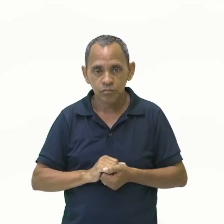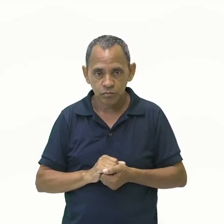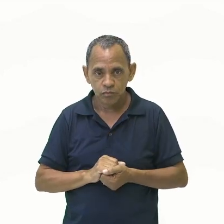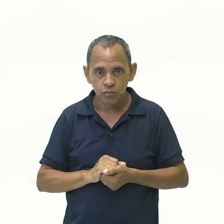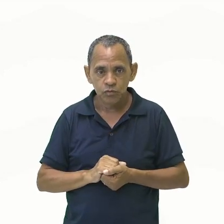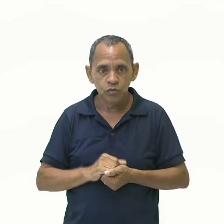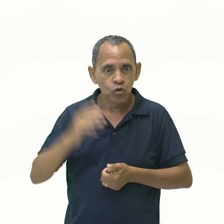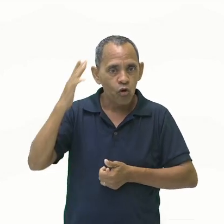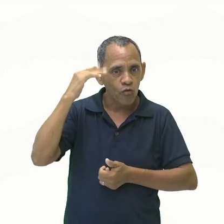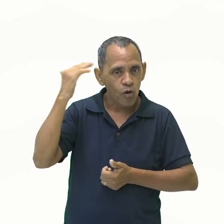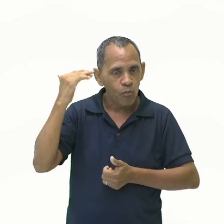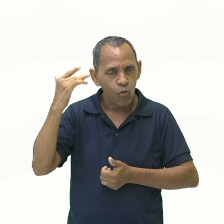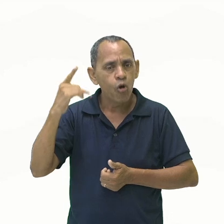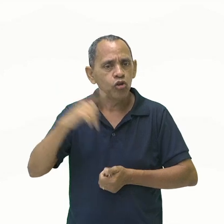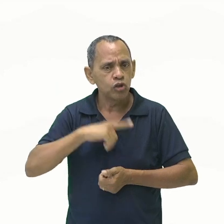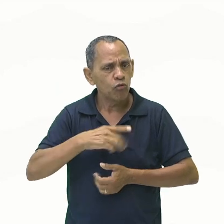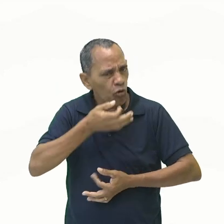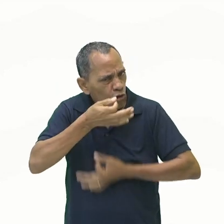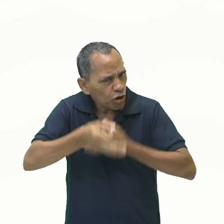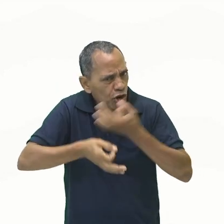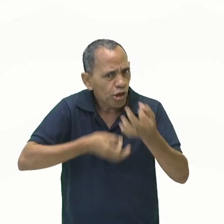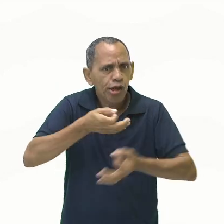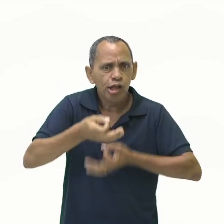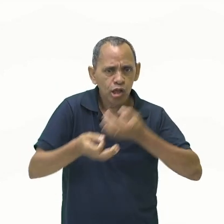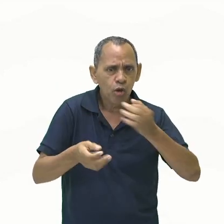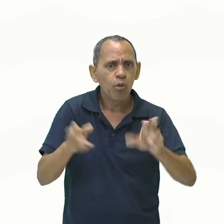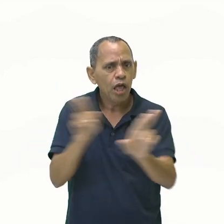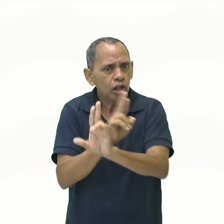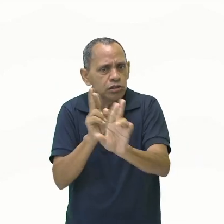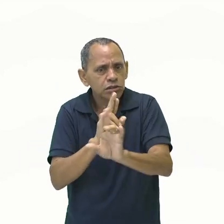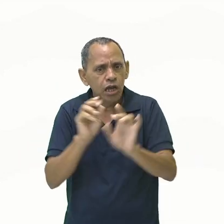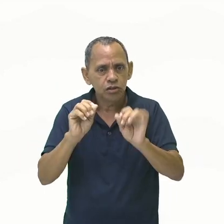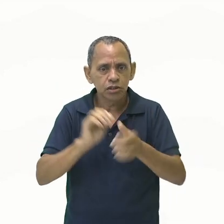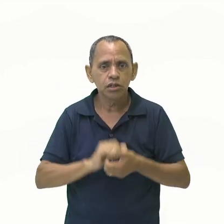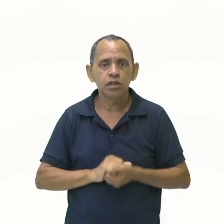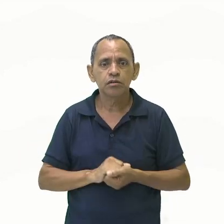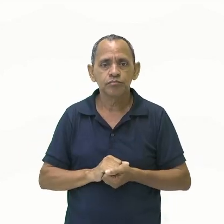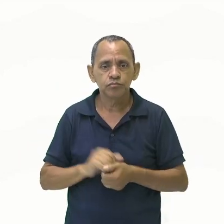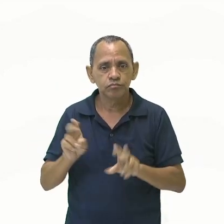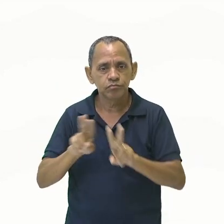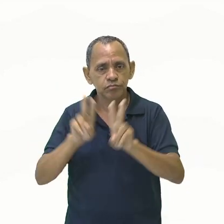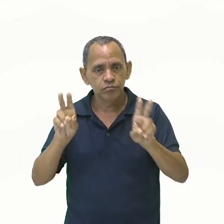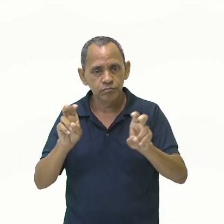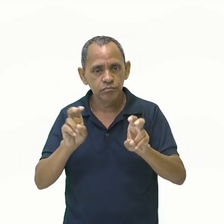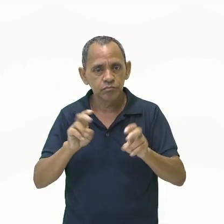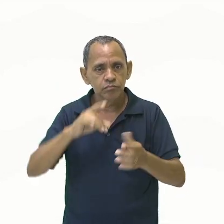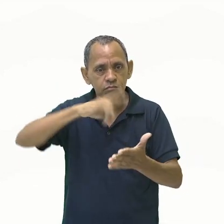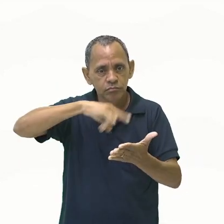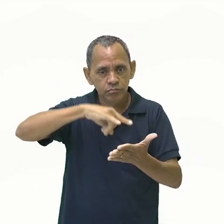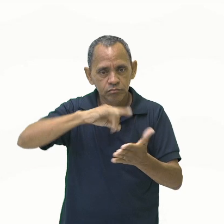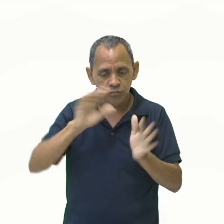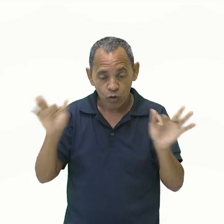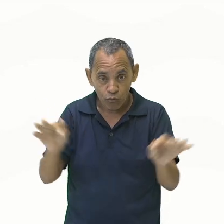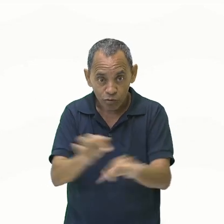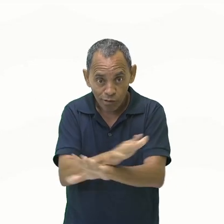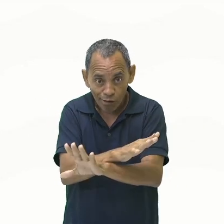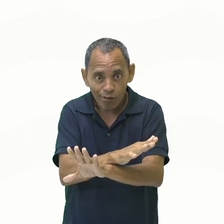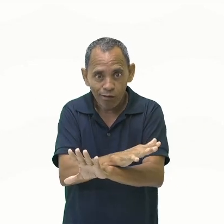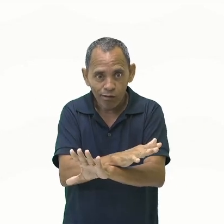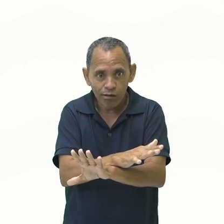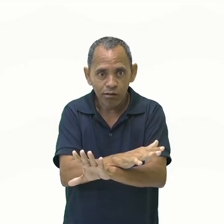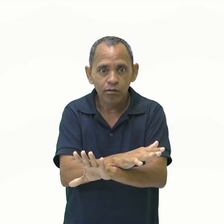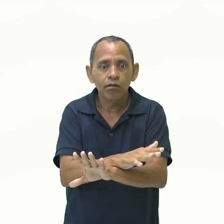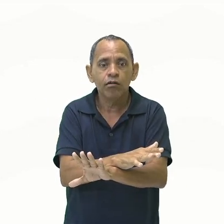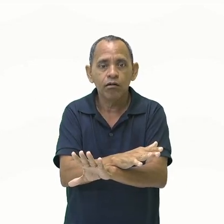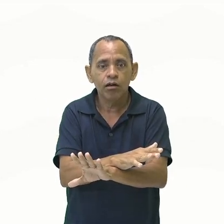recebendo ali várias críticas, e essas críticas estão relacionadas ao fato de do documento final, né, ele ficou muito